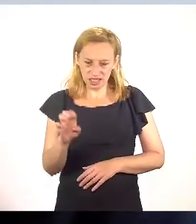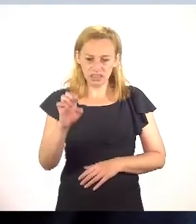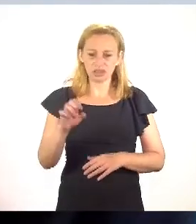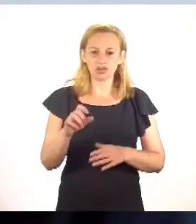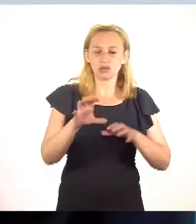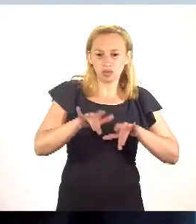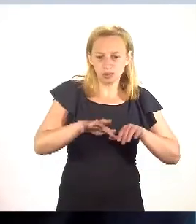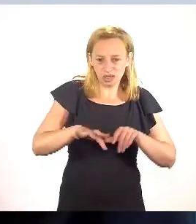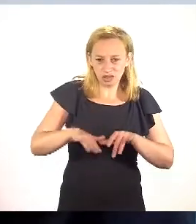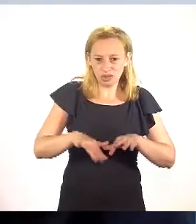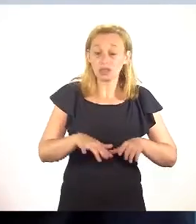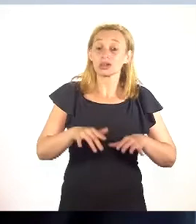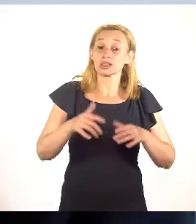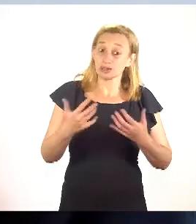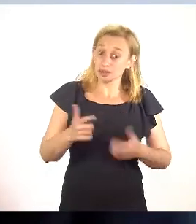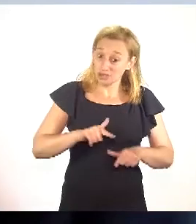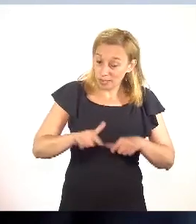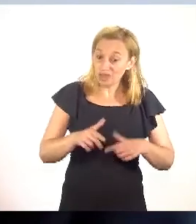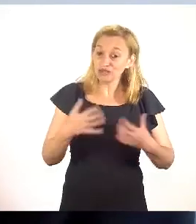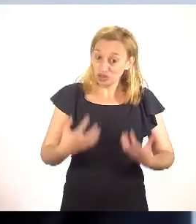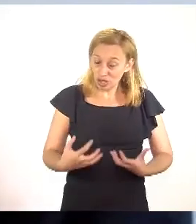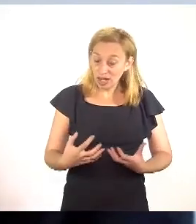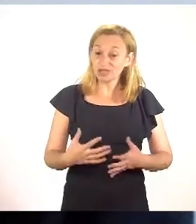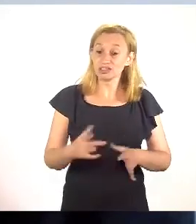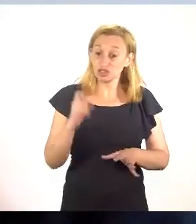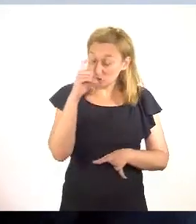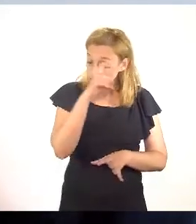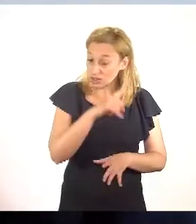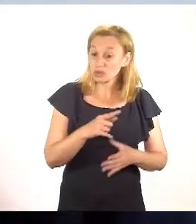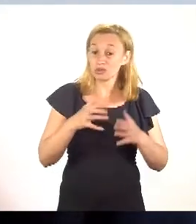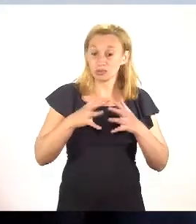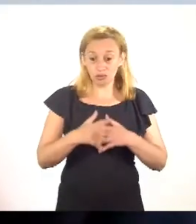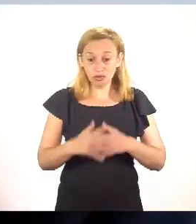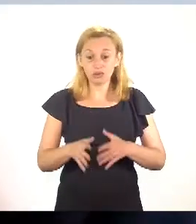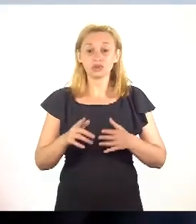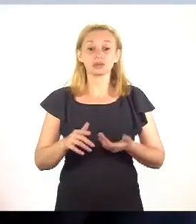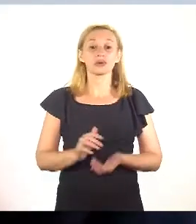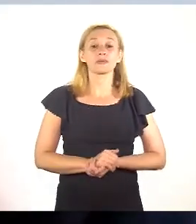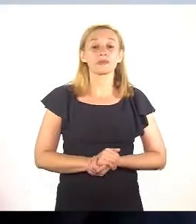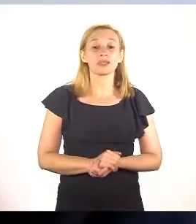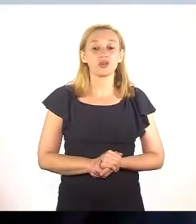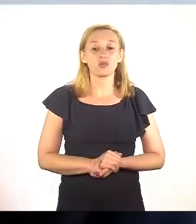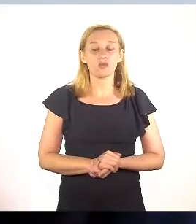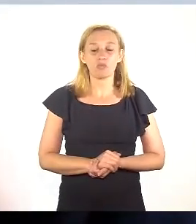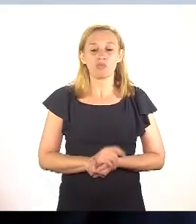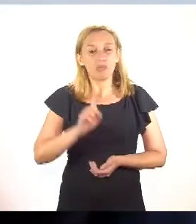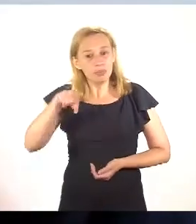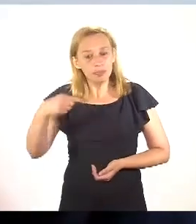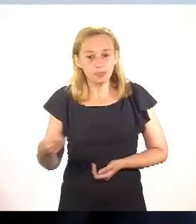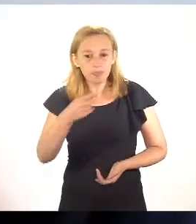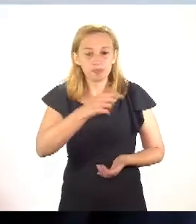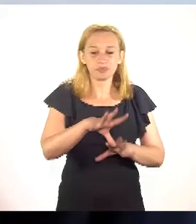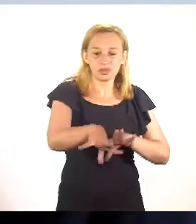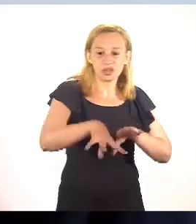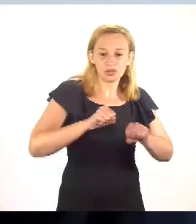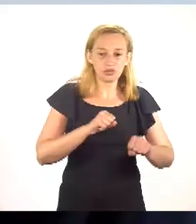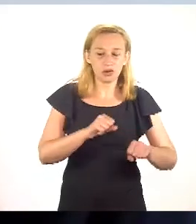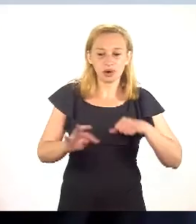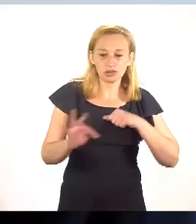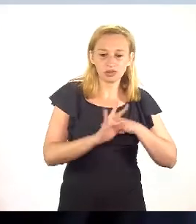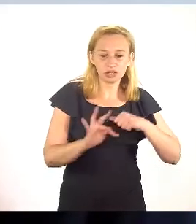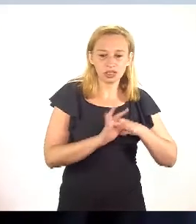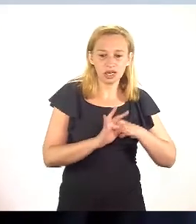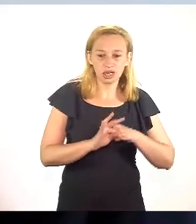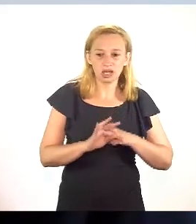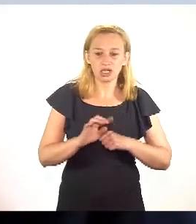pegando desenho, é muito copiador, né? Passei o mesmo desenho no computador. Depois de formado como técnico, um ano depois,